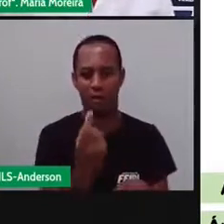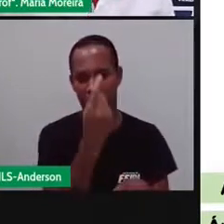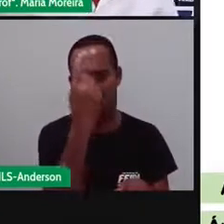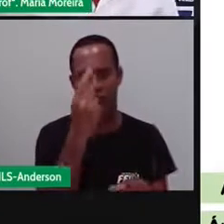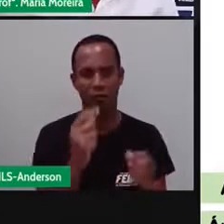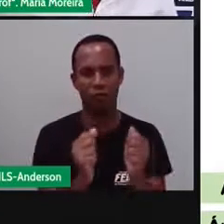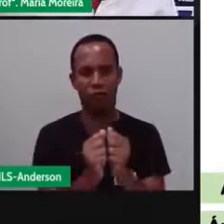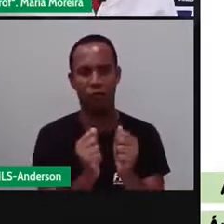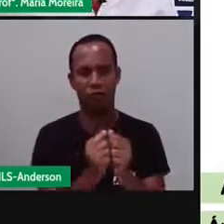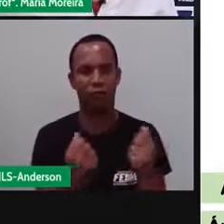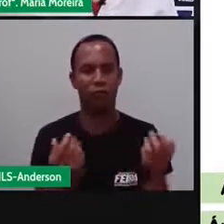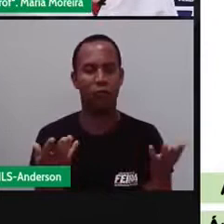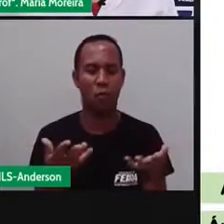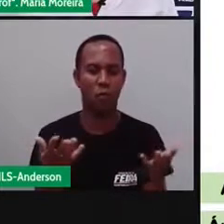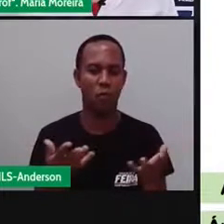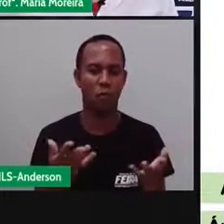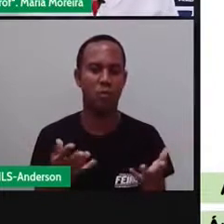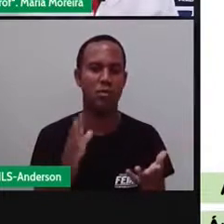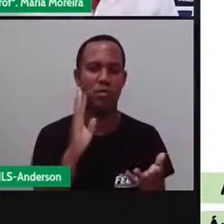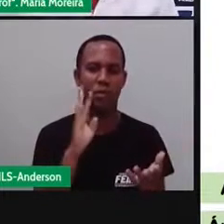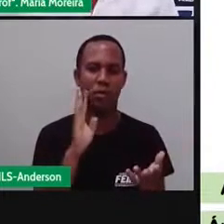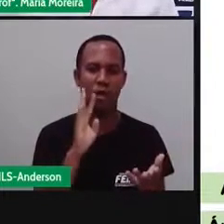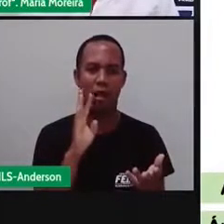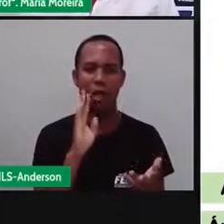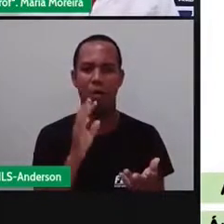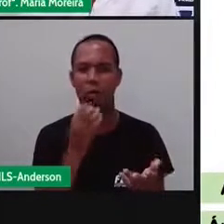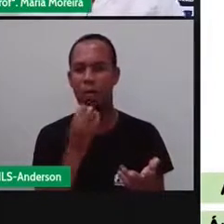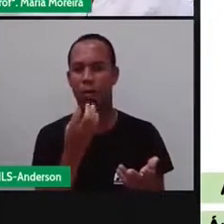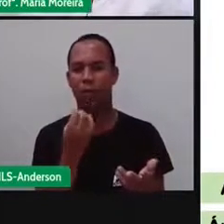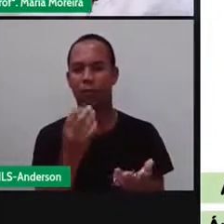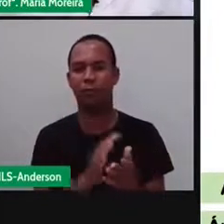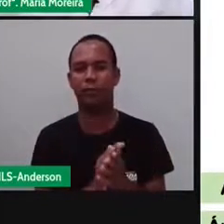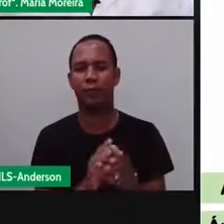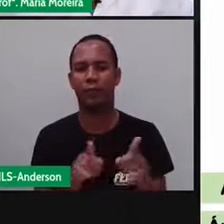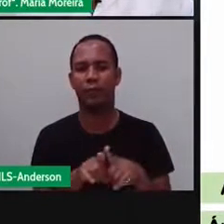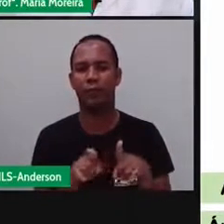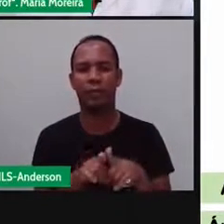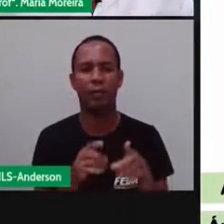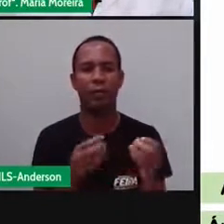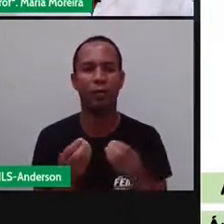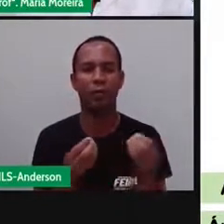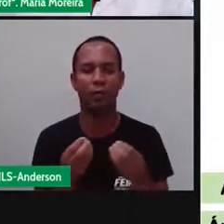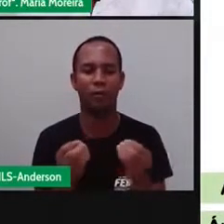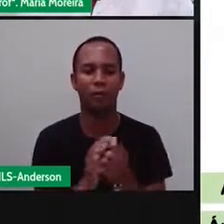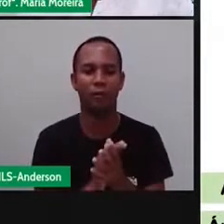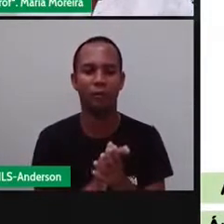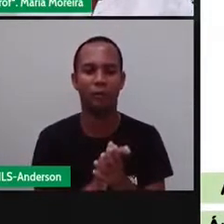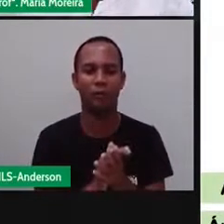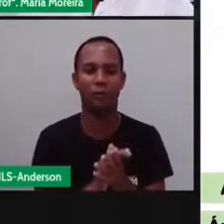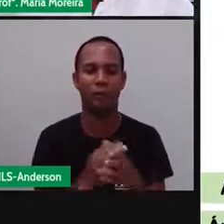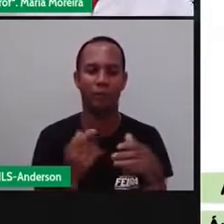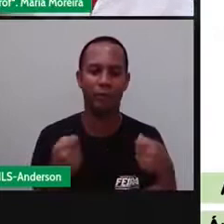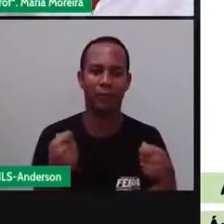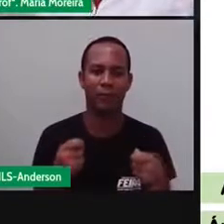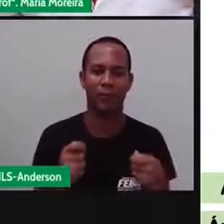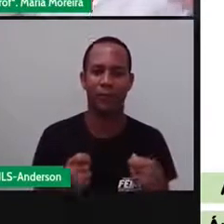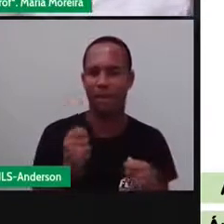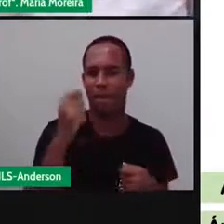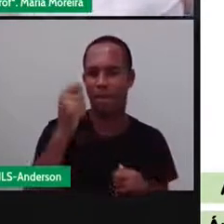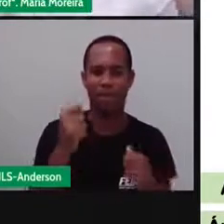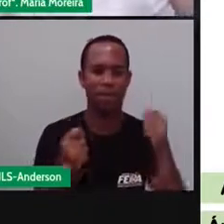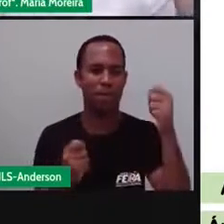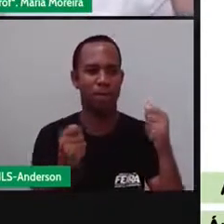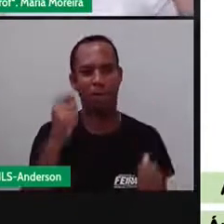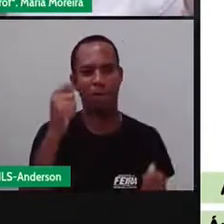não se inscreveu no canal da Seduc? E aí, Anderson, o que a gente faz com essa galera? A gente tem que começar a fazer umas placas aqui, né? Se inscreva